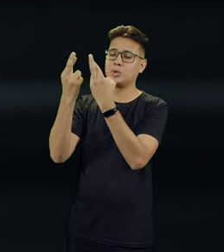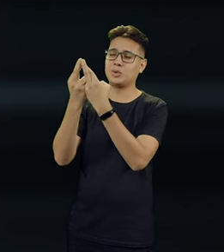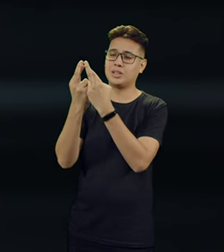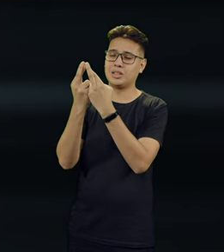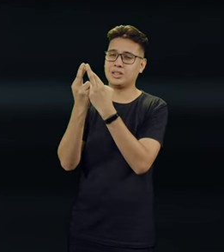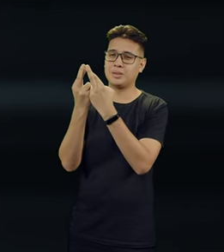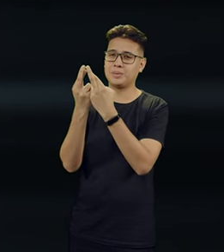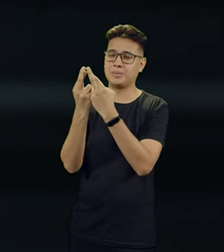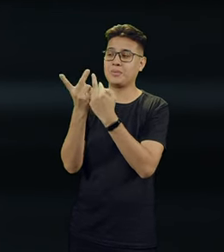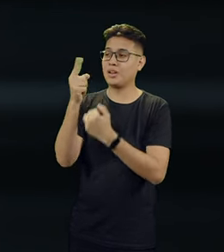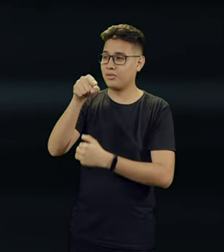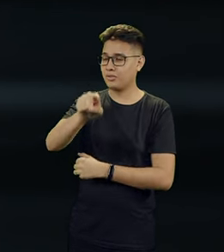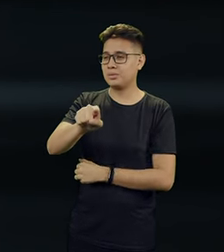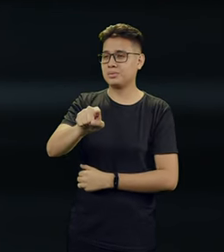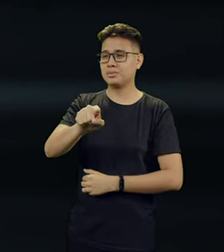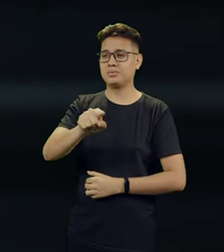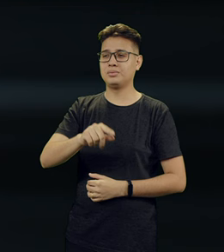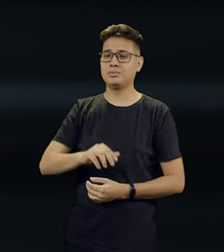Foi lá,